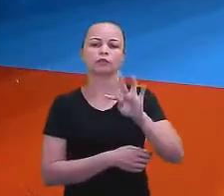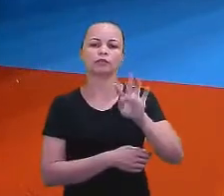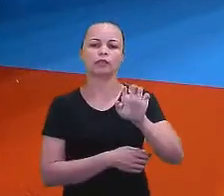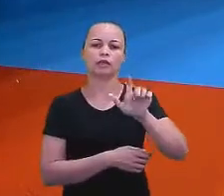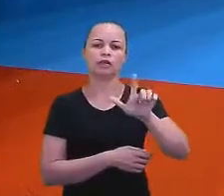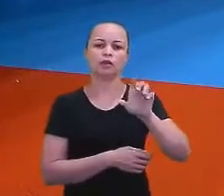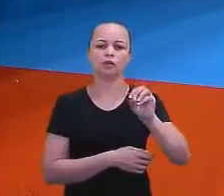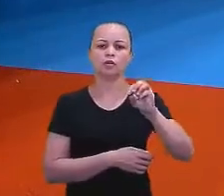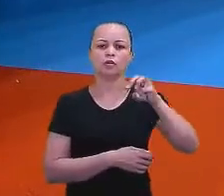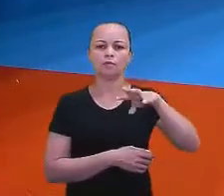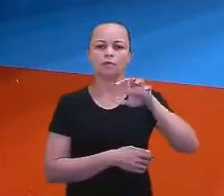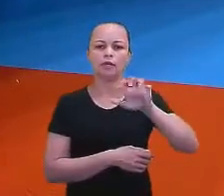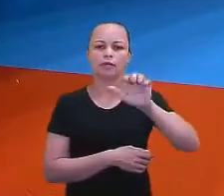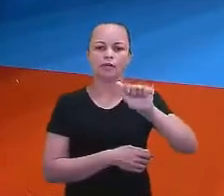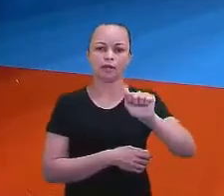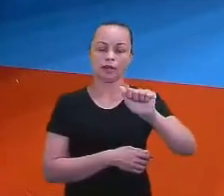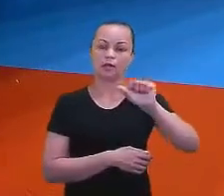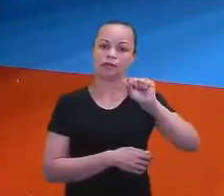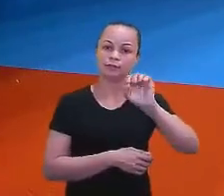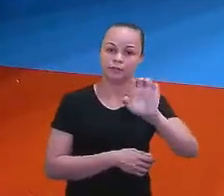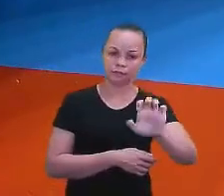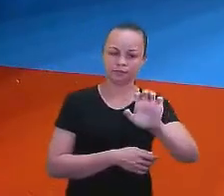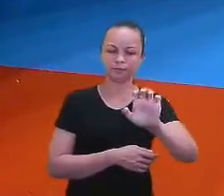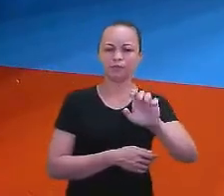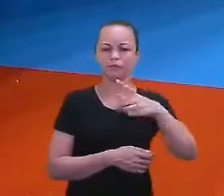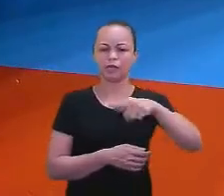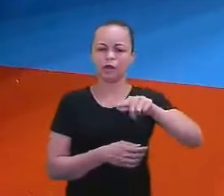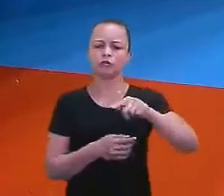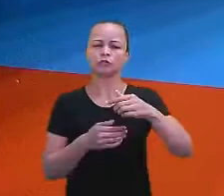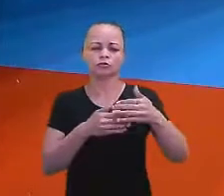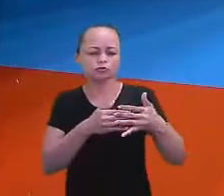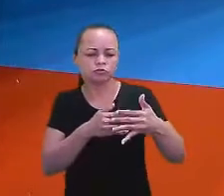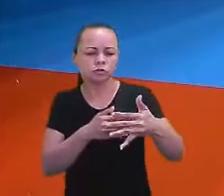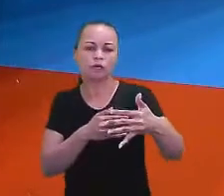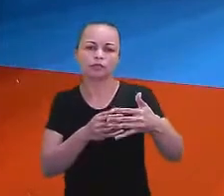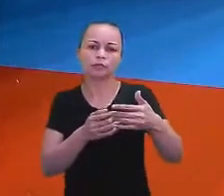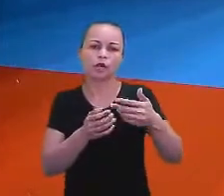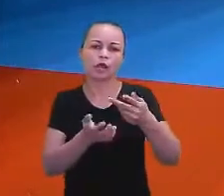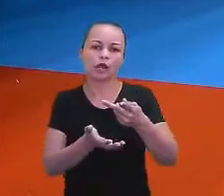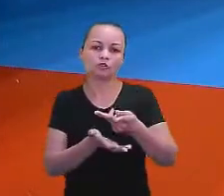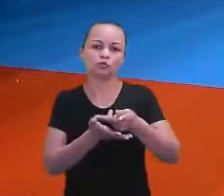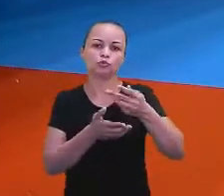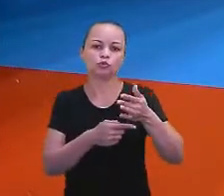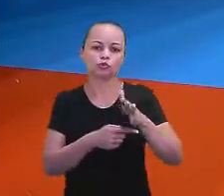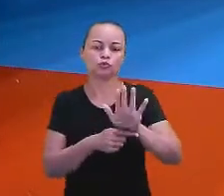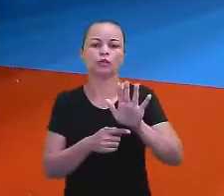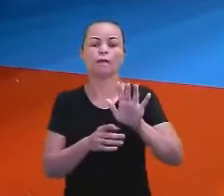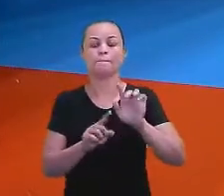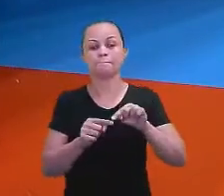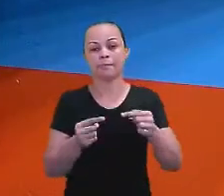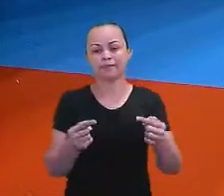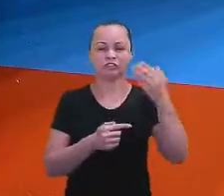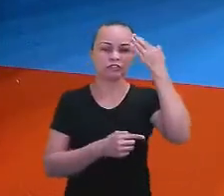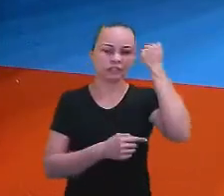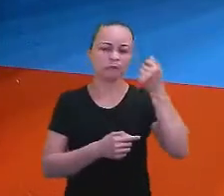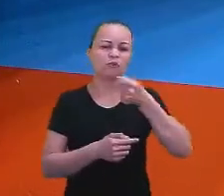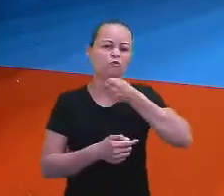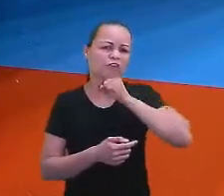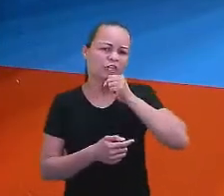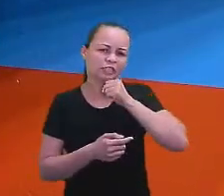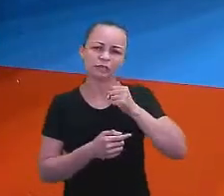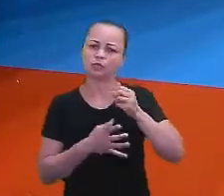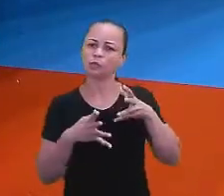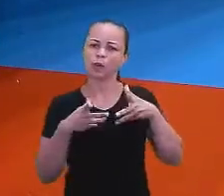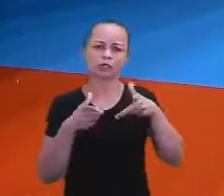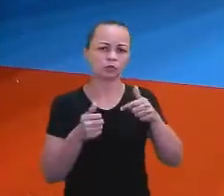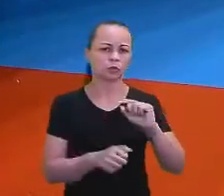e faz a manutenção. Claro que ela faz até um certo limite. Depois, claro, todo mundo sabe, o envelhecimento é para todos. A gente tem que ter essa